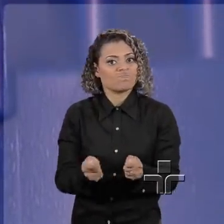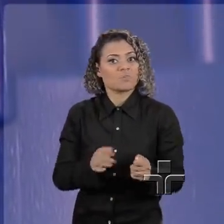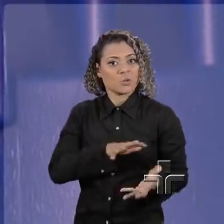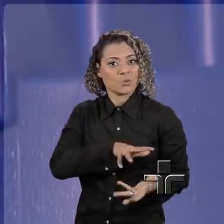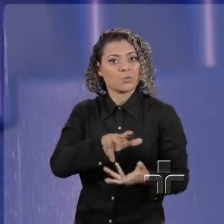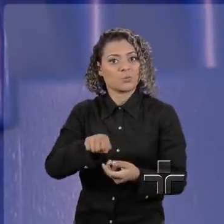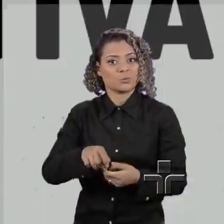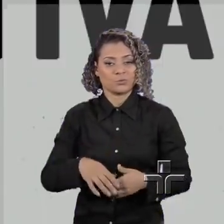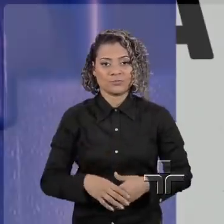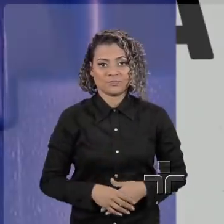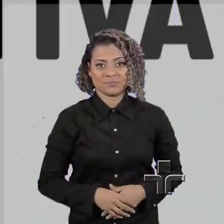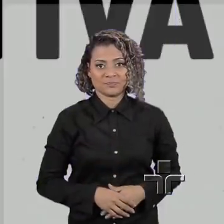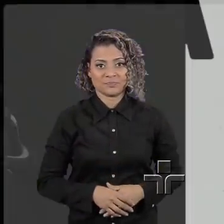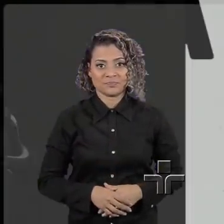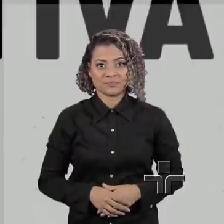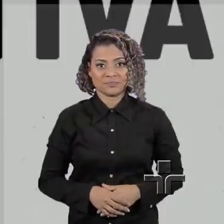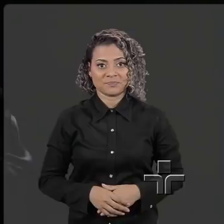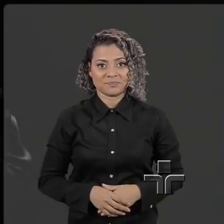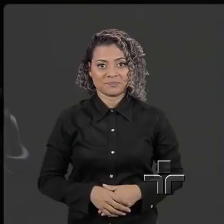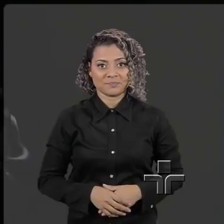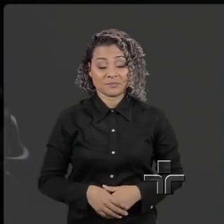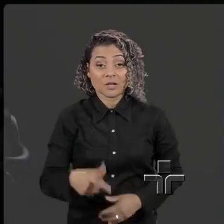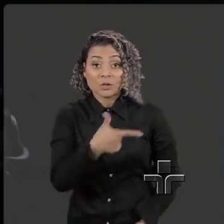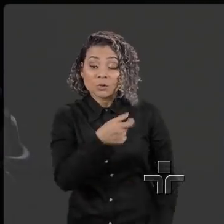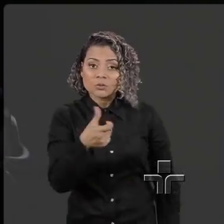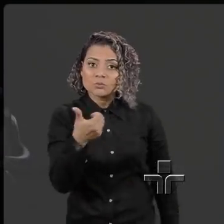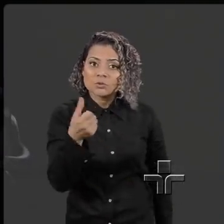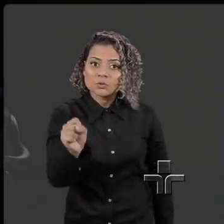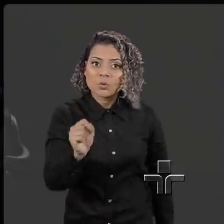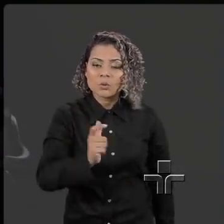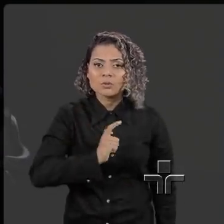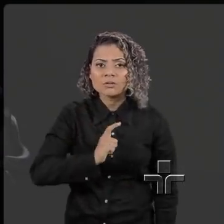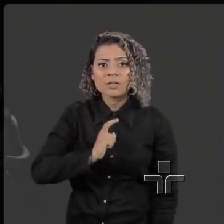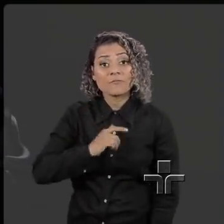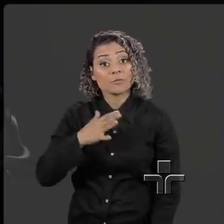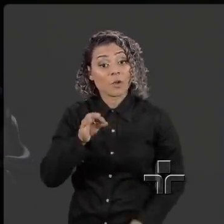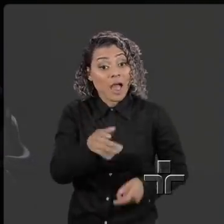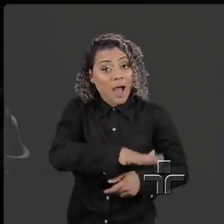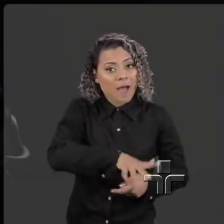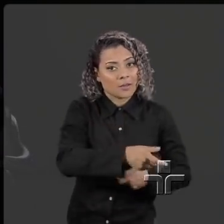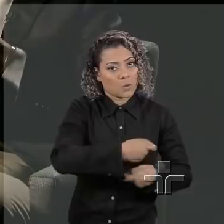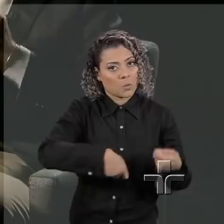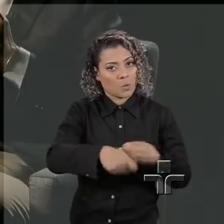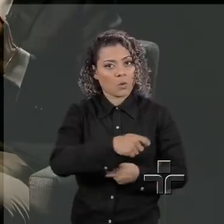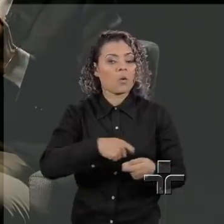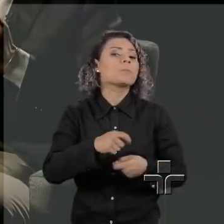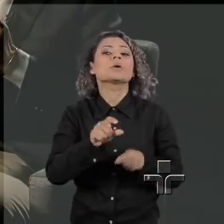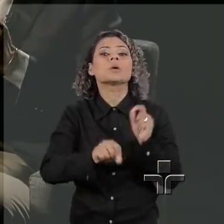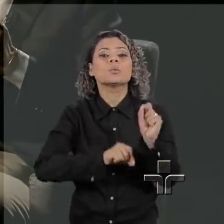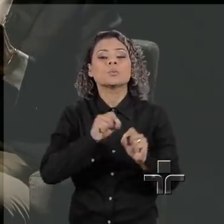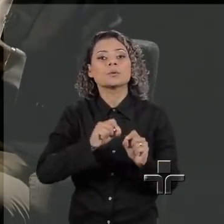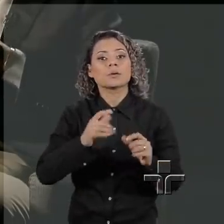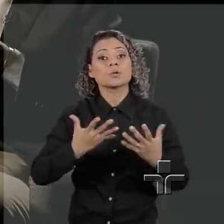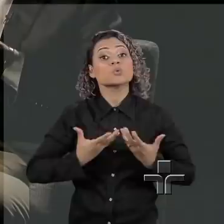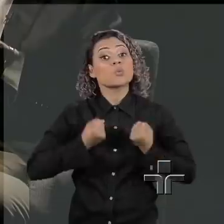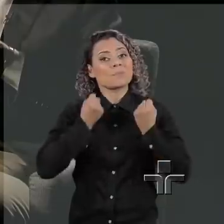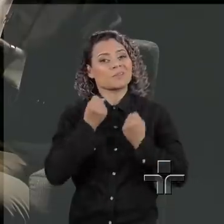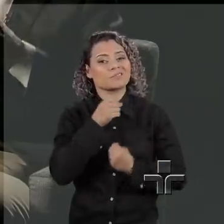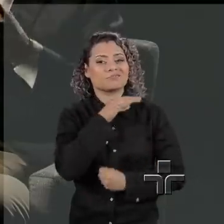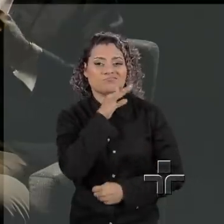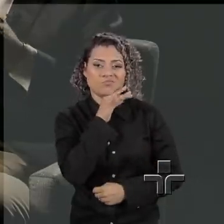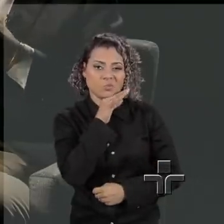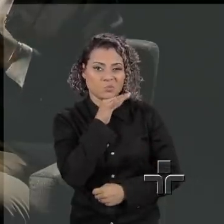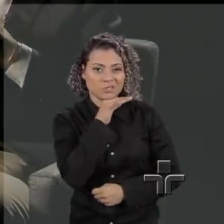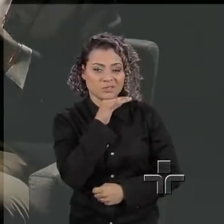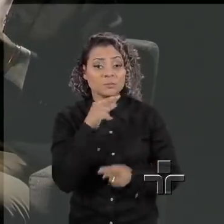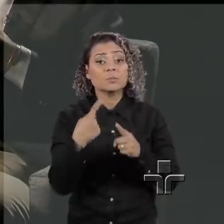mundo. Bom, 2018 teve, do ponto de vista econômico, uma surpresa ruim, que foi